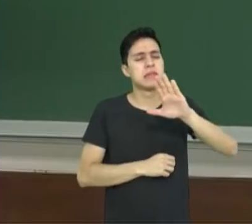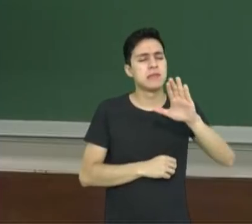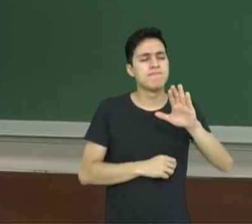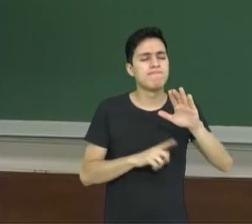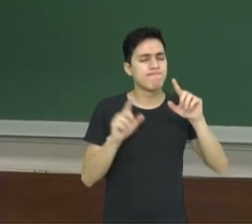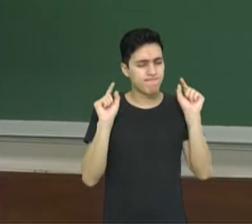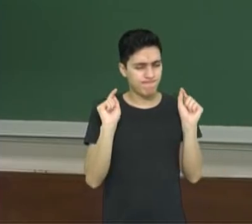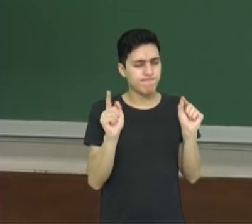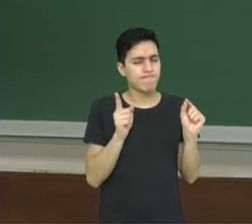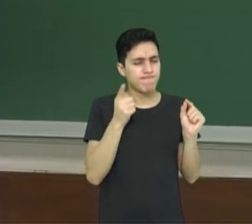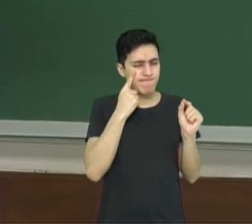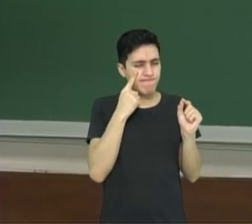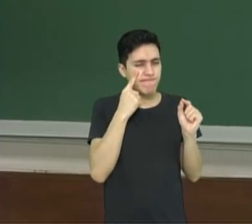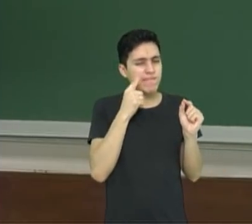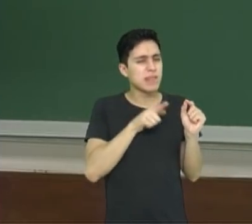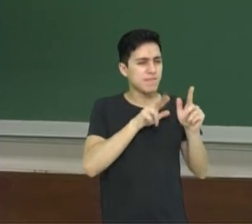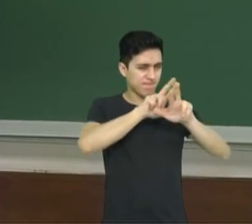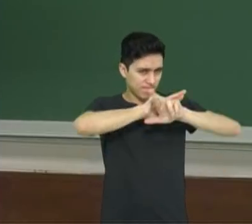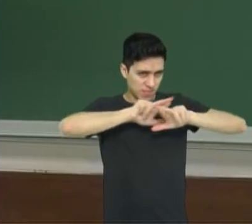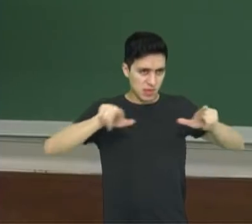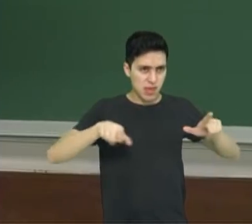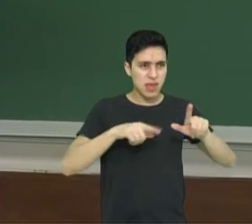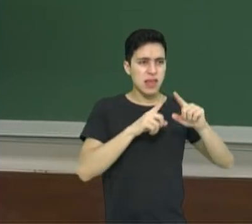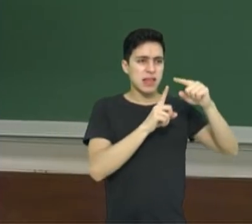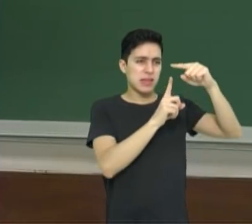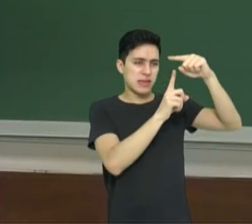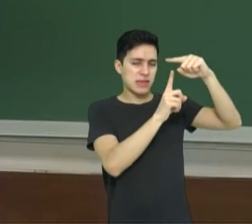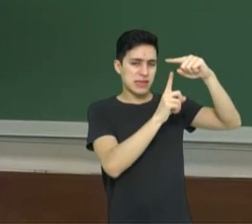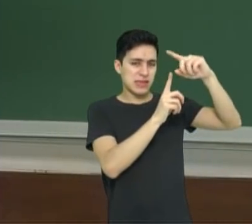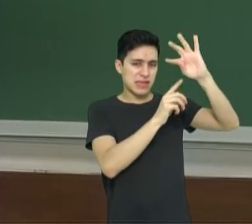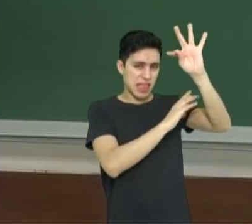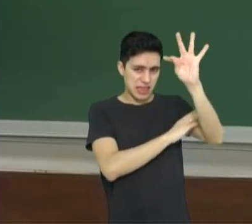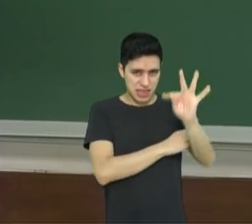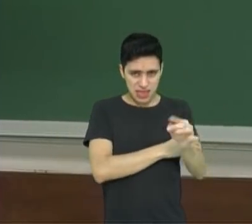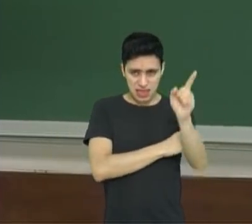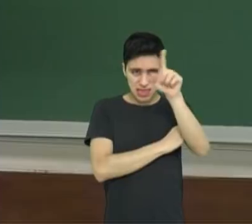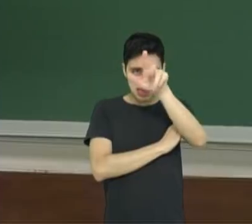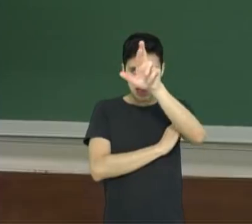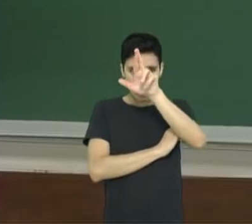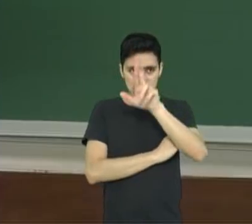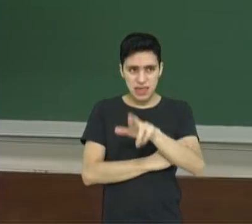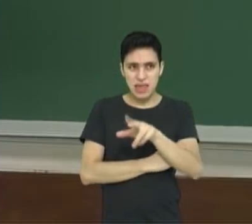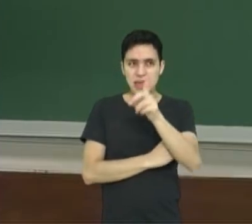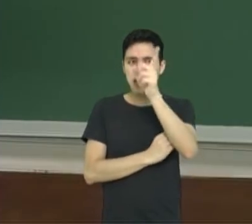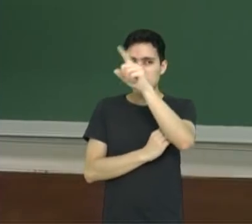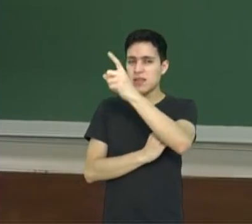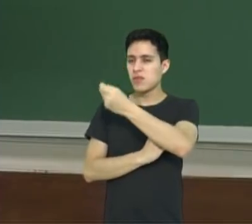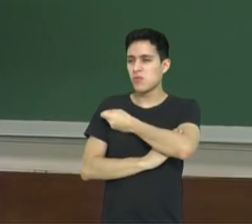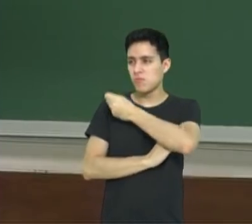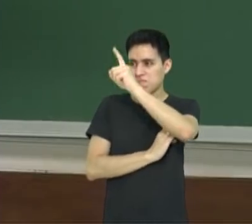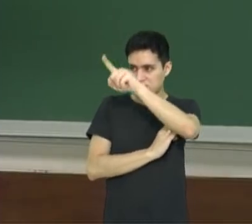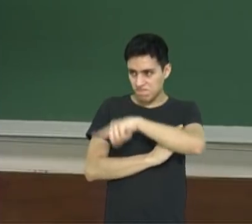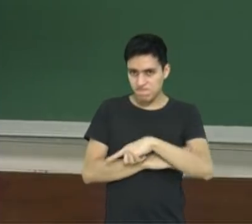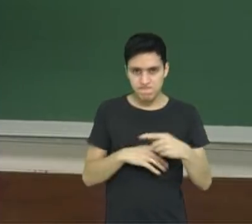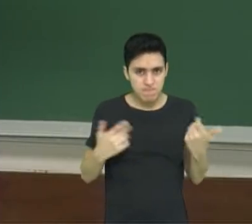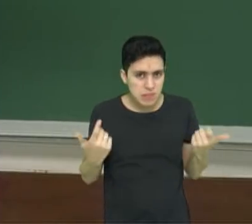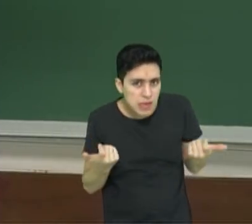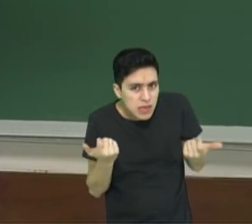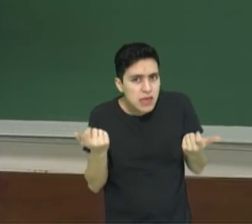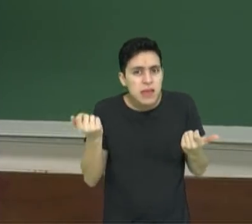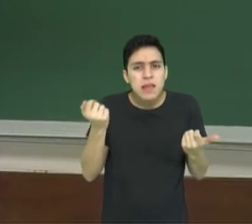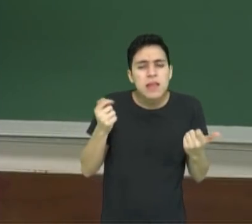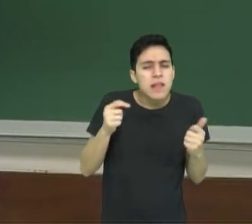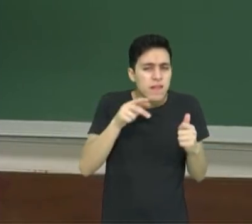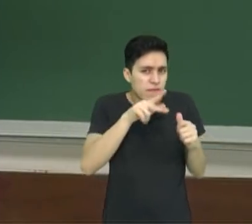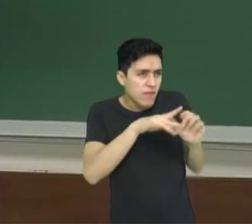detalhe aqui agora, ó. Você vai somar T com T, R com R, número com número. Será que alguém vai